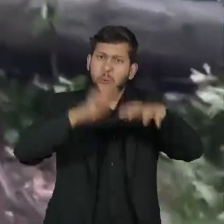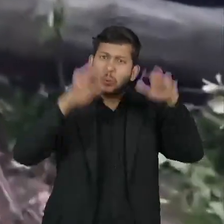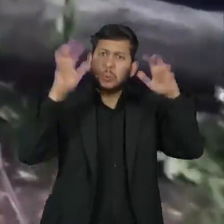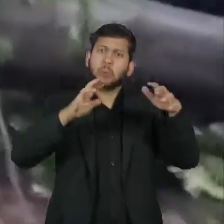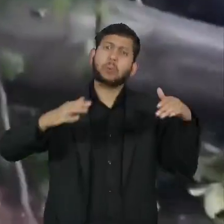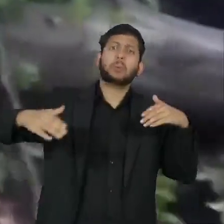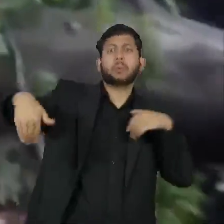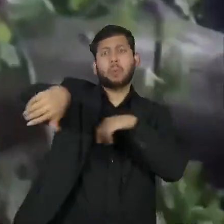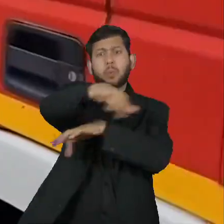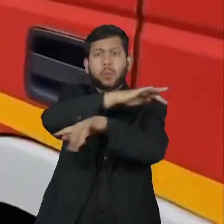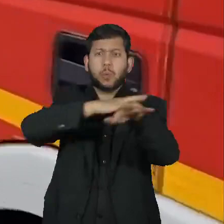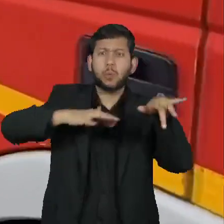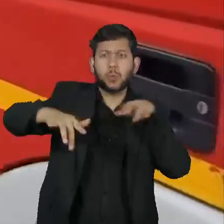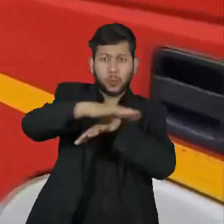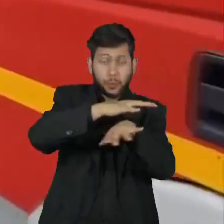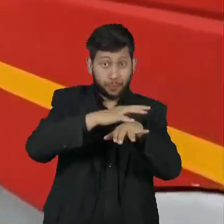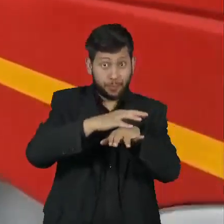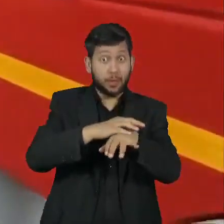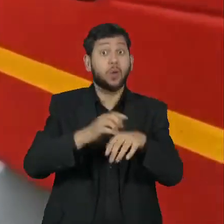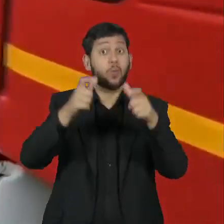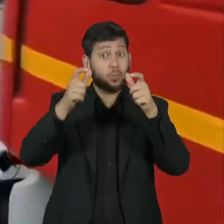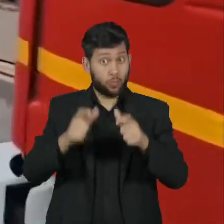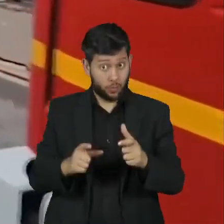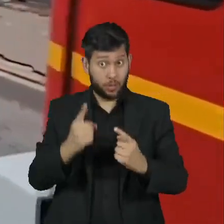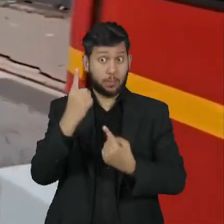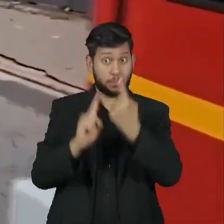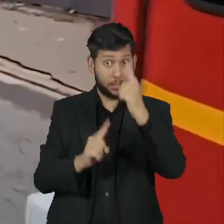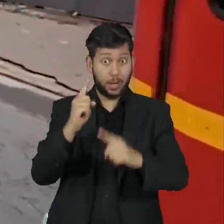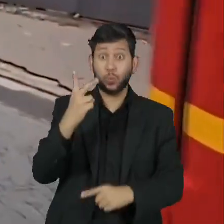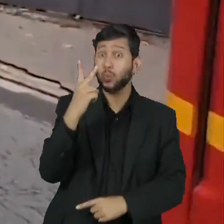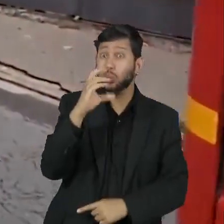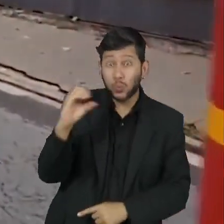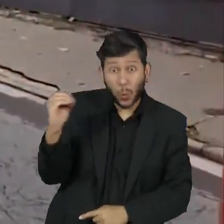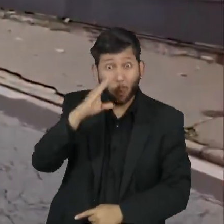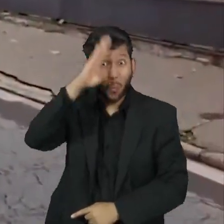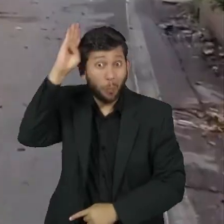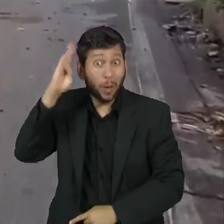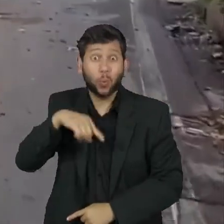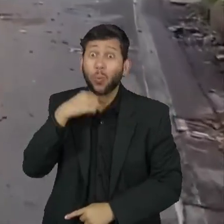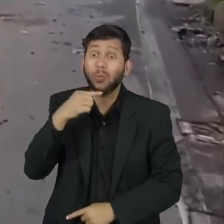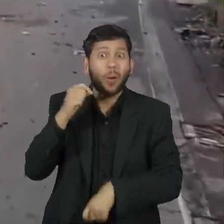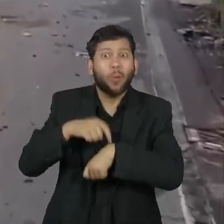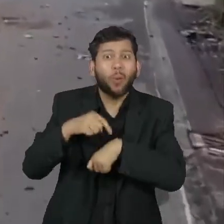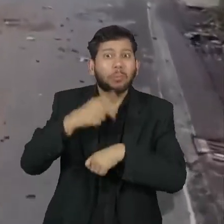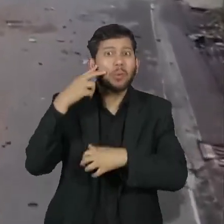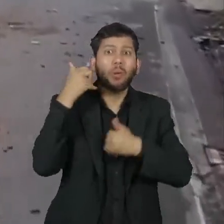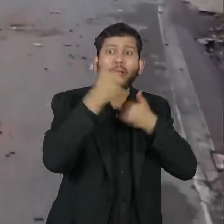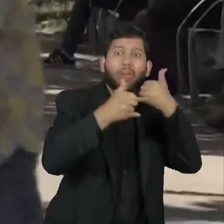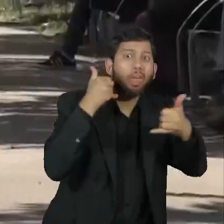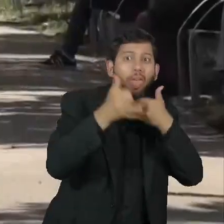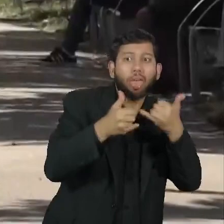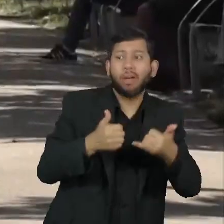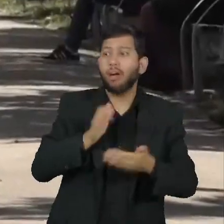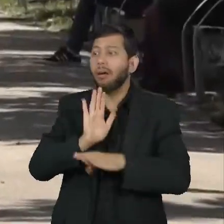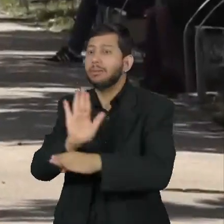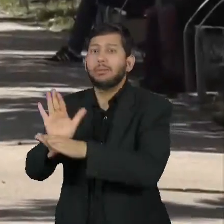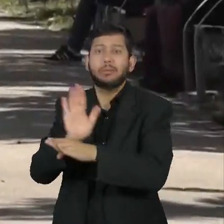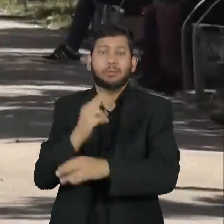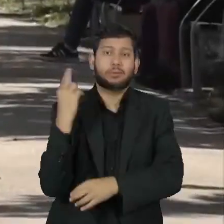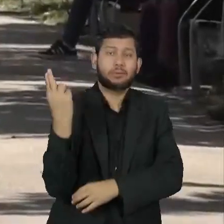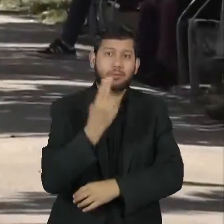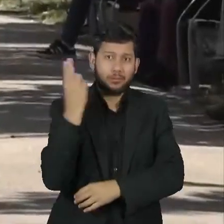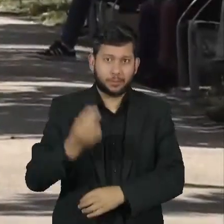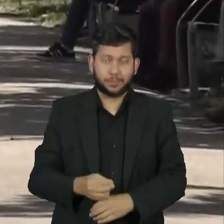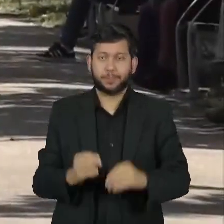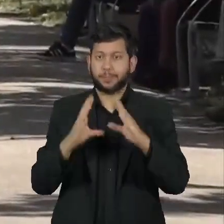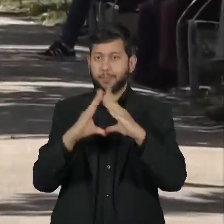a mesma força em Milão 200 bombeiros não estão dando conta dos pedidos de Socorro a